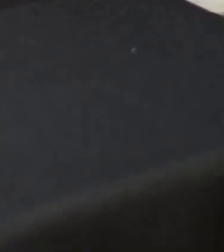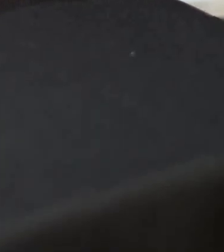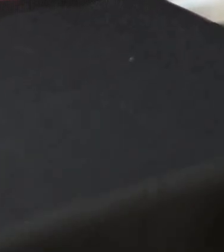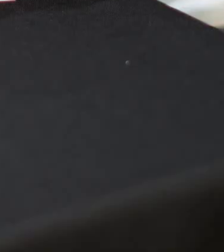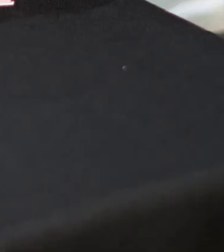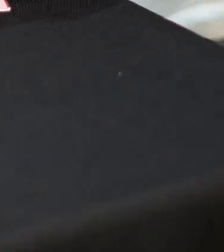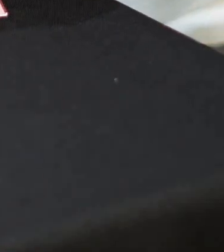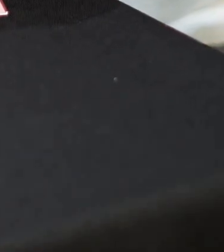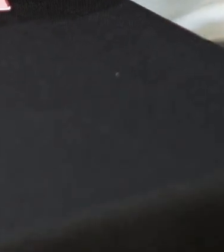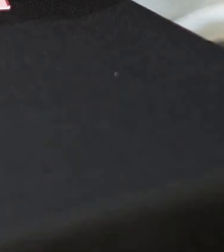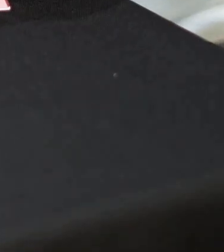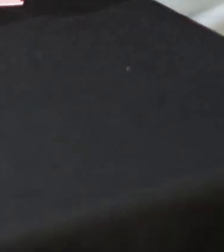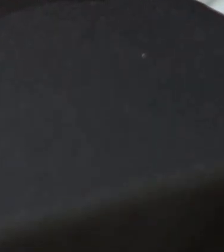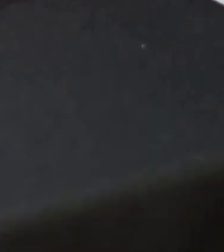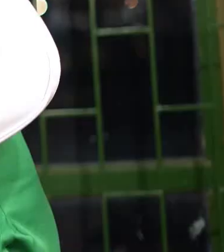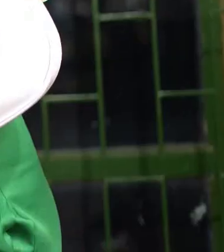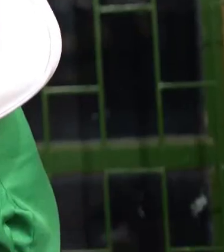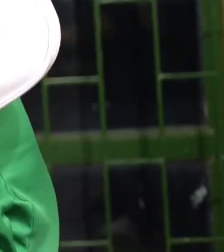autografa o livro.